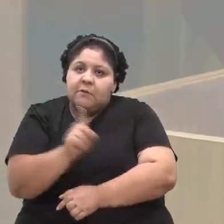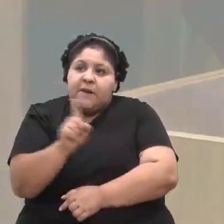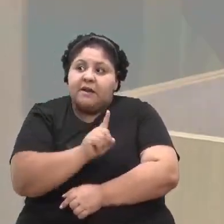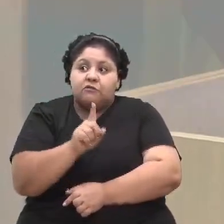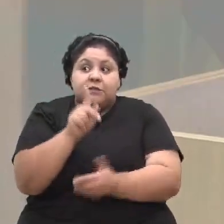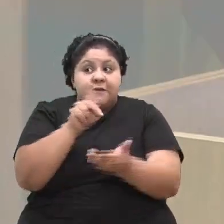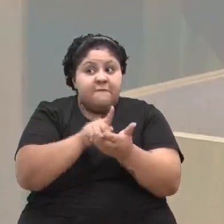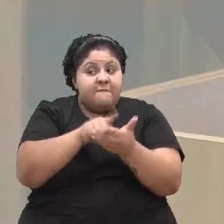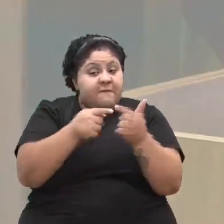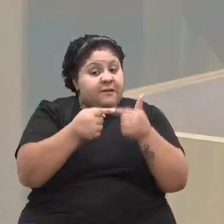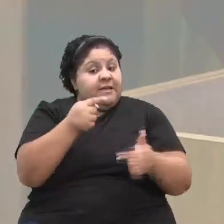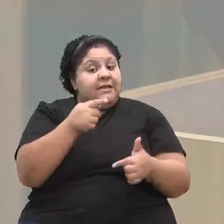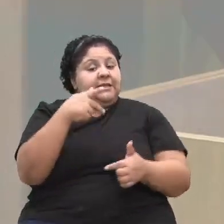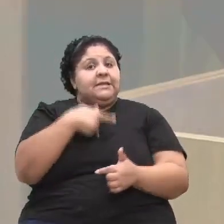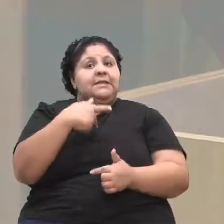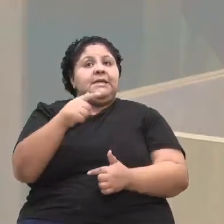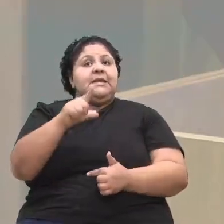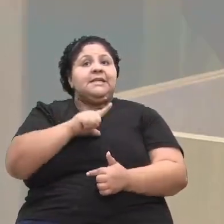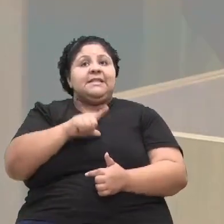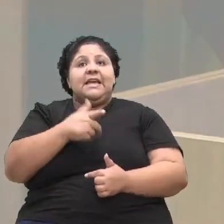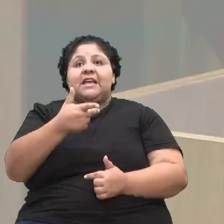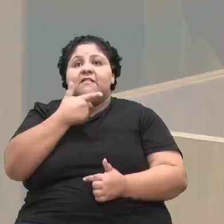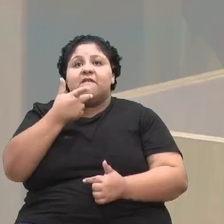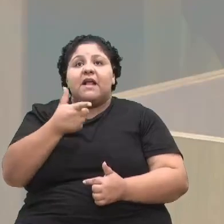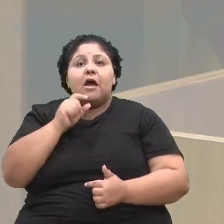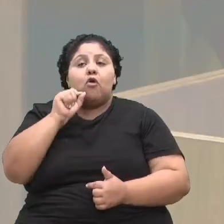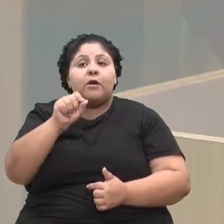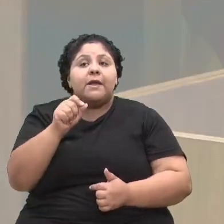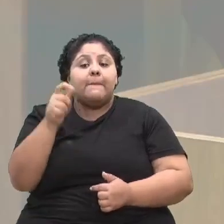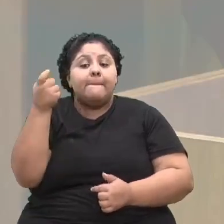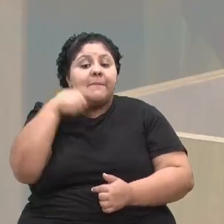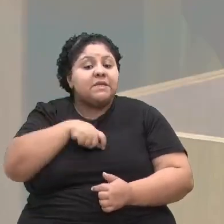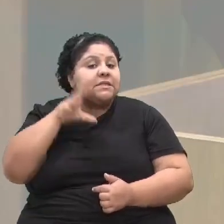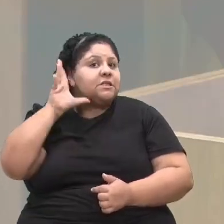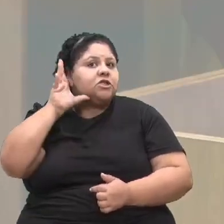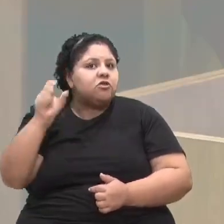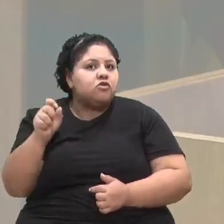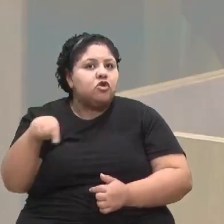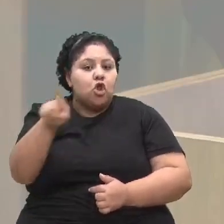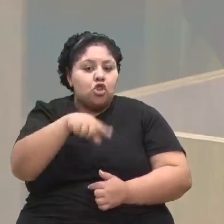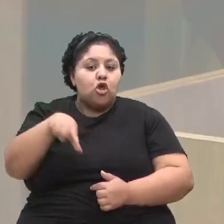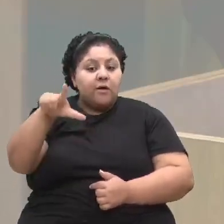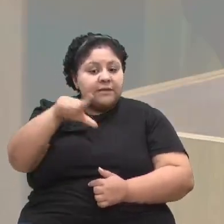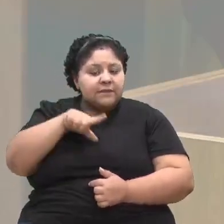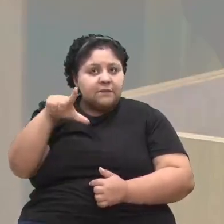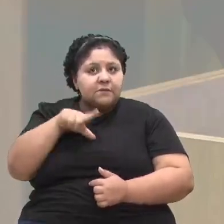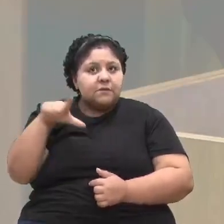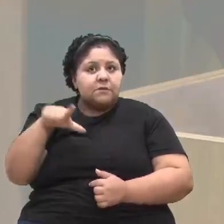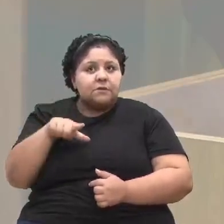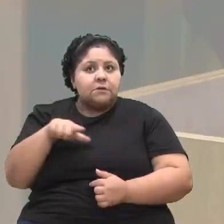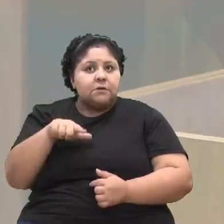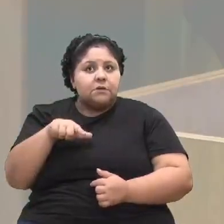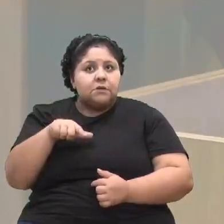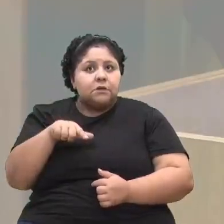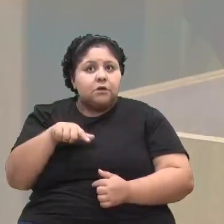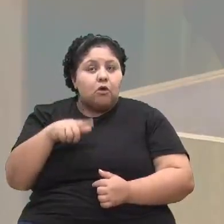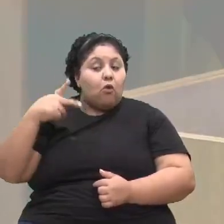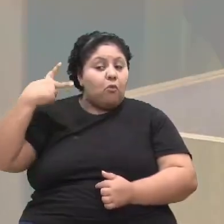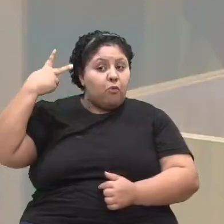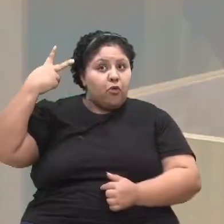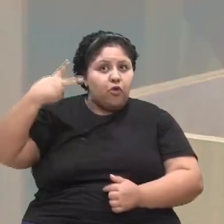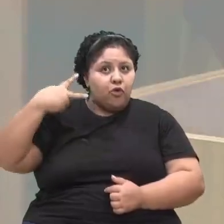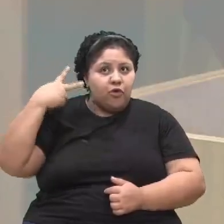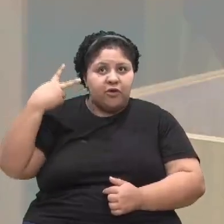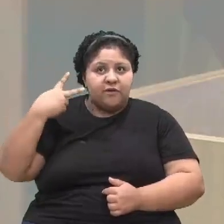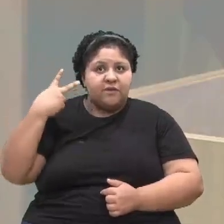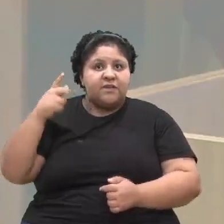que te dizer o que você tem que ouvir. Porque se nós temos uma classe política que